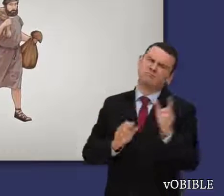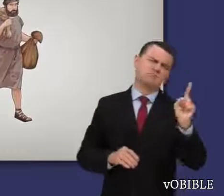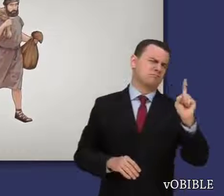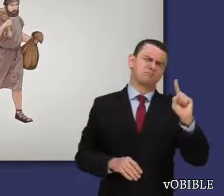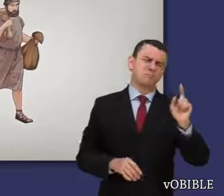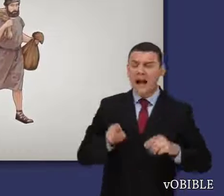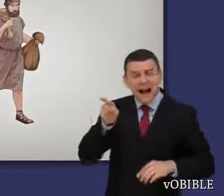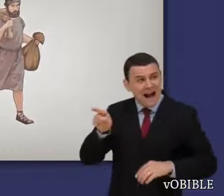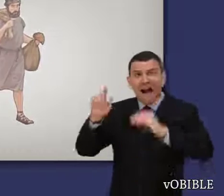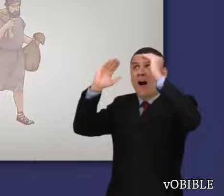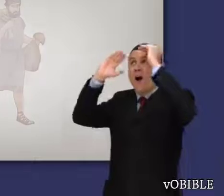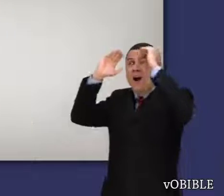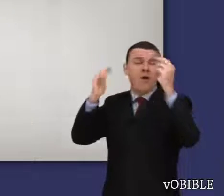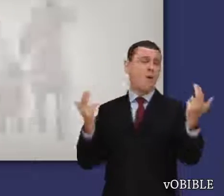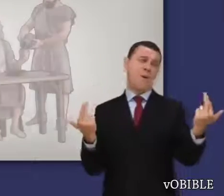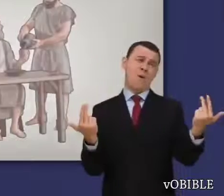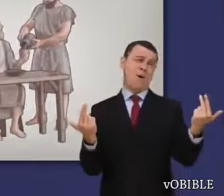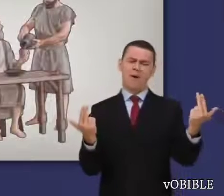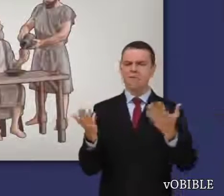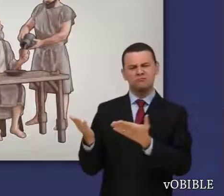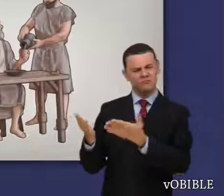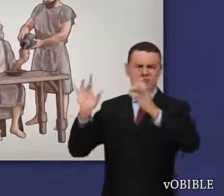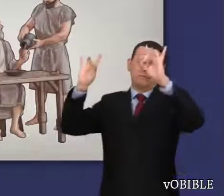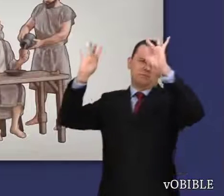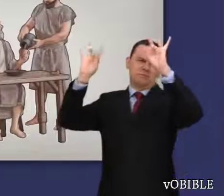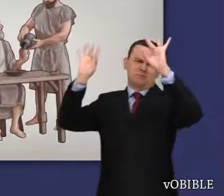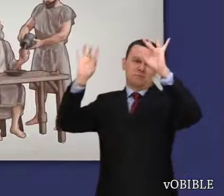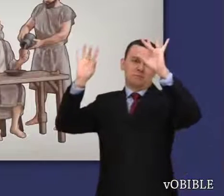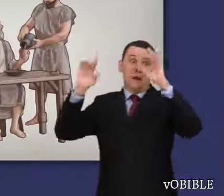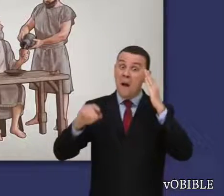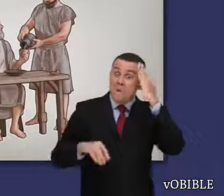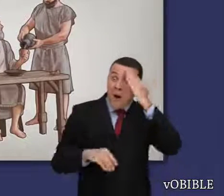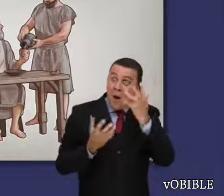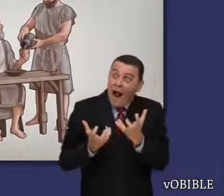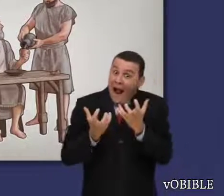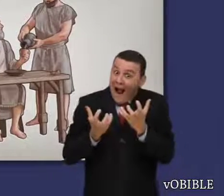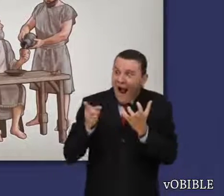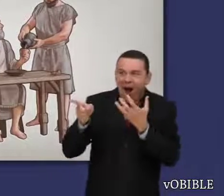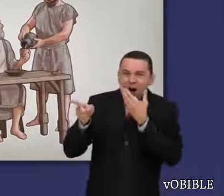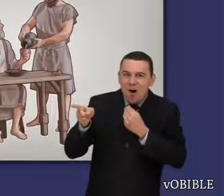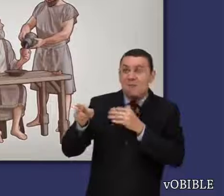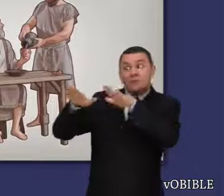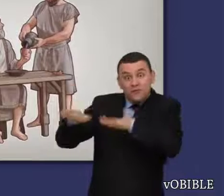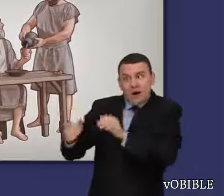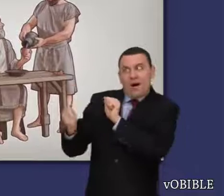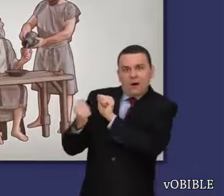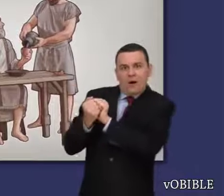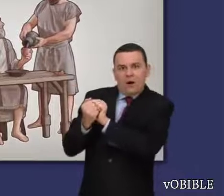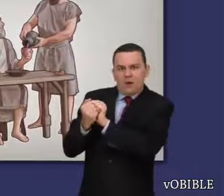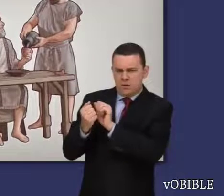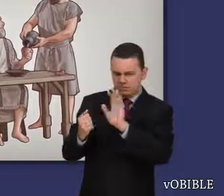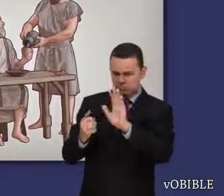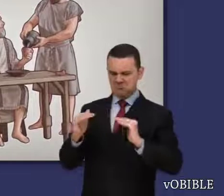não devia mais ser considerado como um escravo inútil, já que agora ele era um valioso irmão na fé. Tanto é que